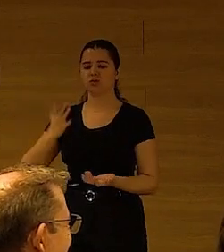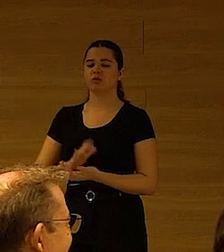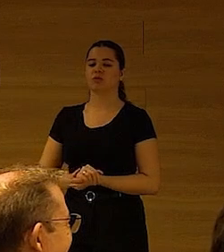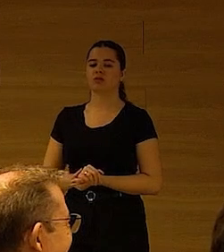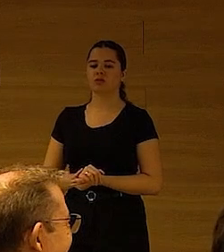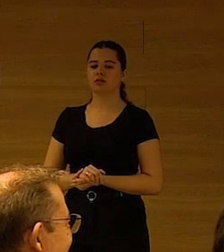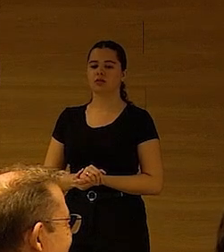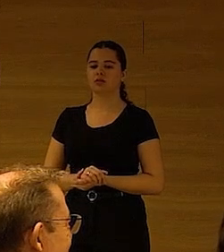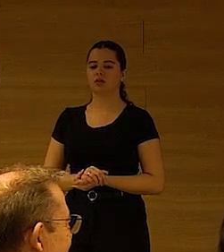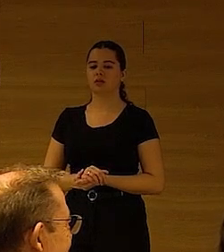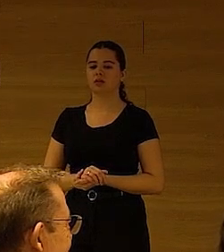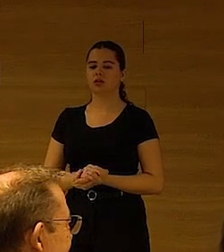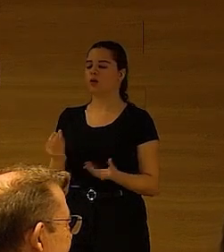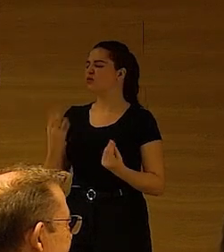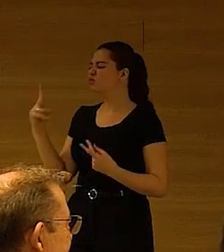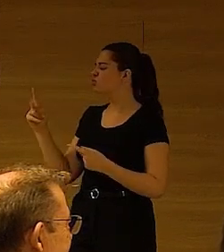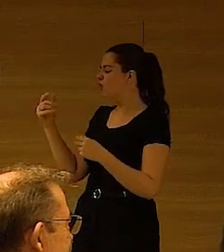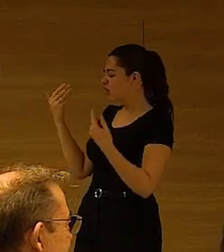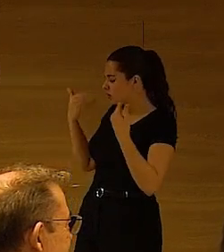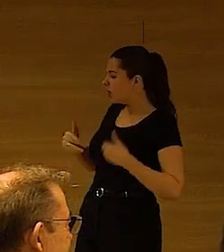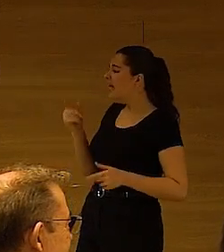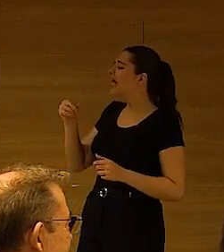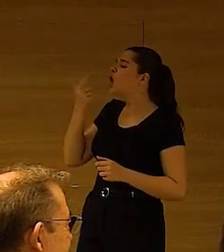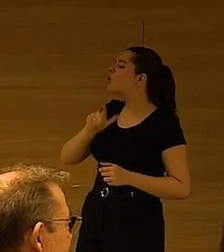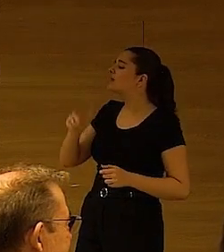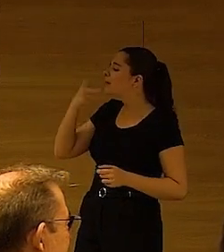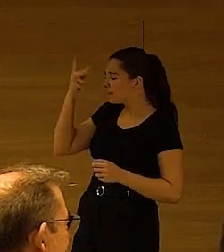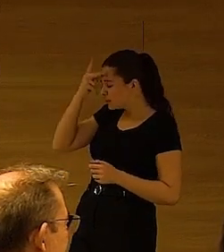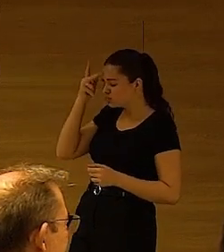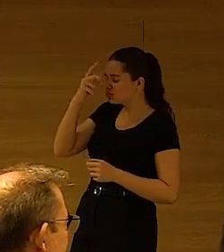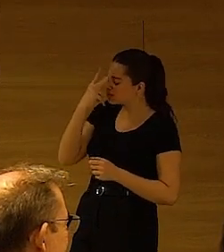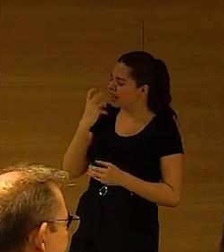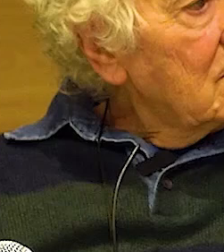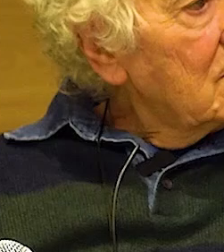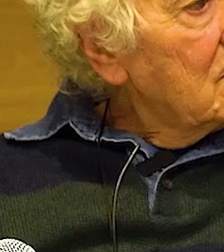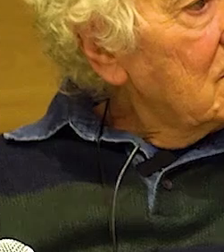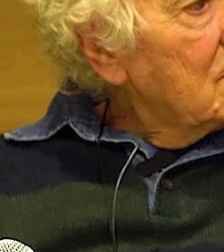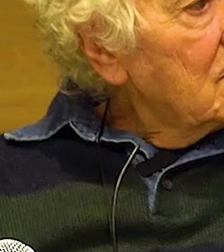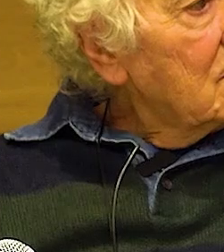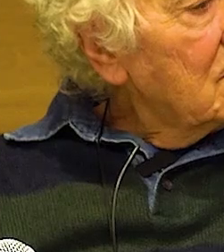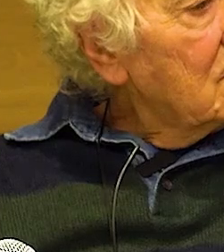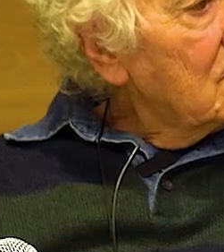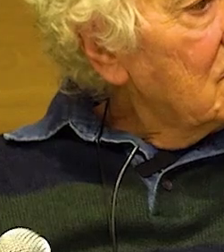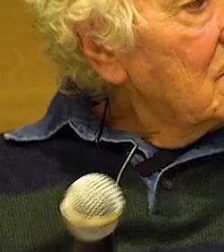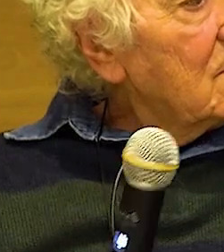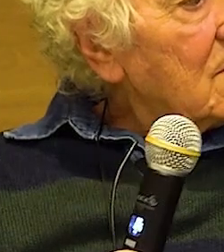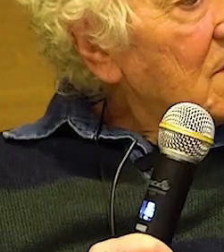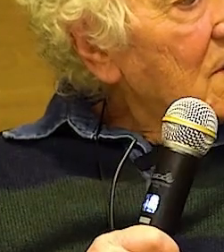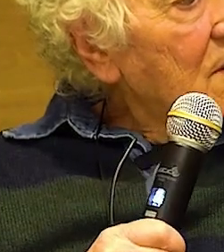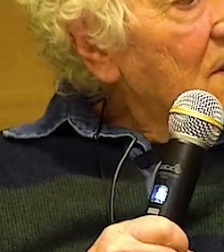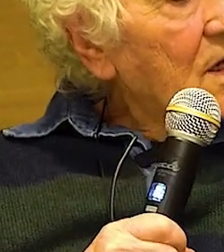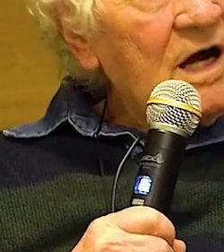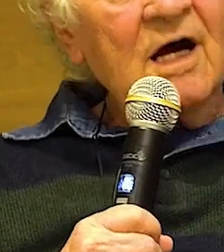poder... Sua imagem. Conta para quem não consegue te ver, o que ela vê? Um homem branco, de